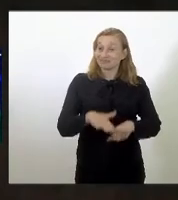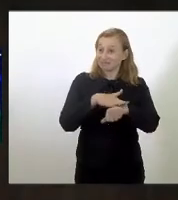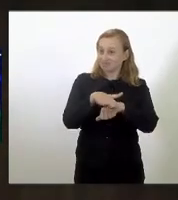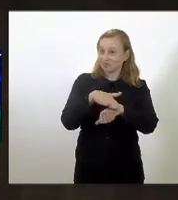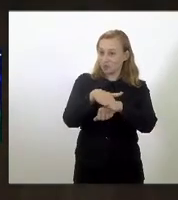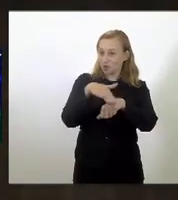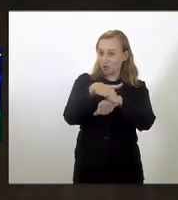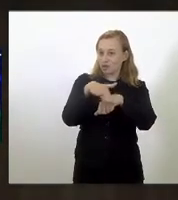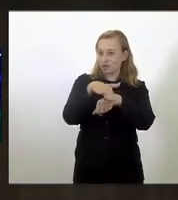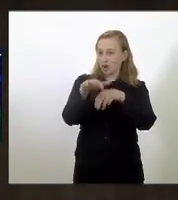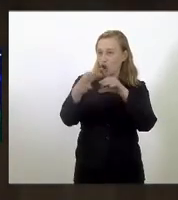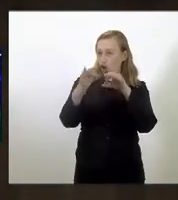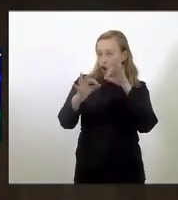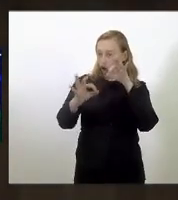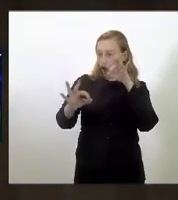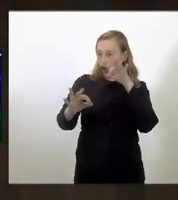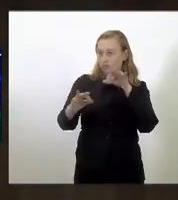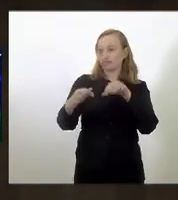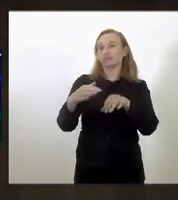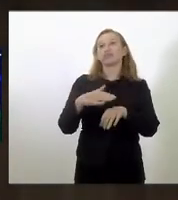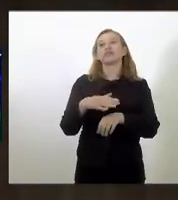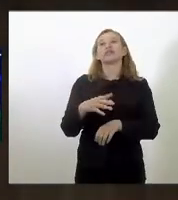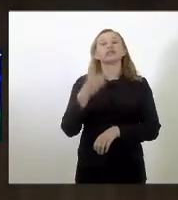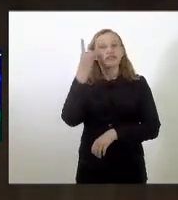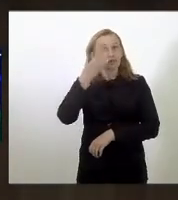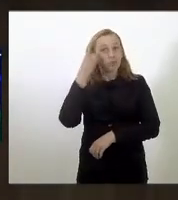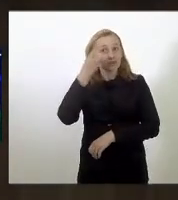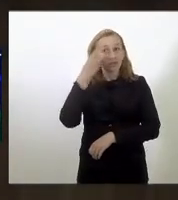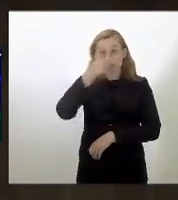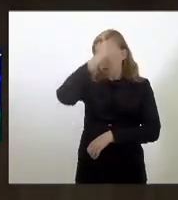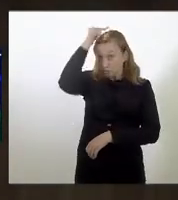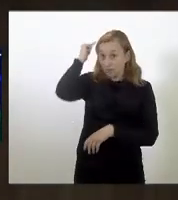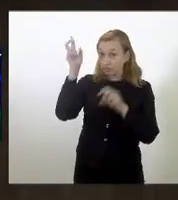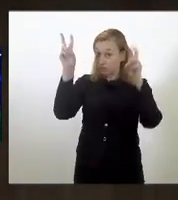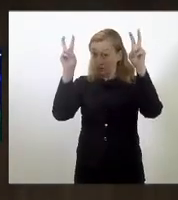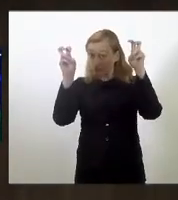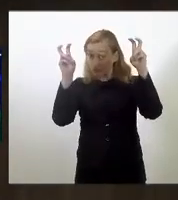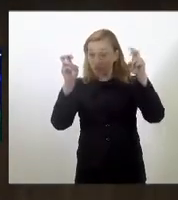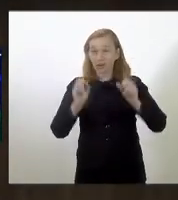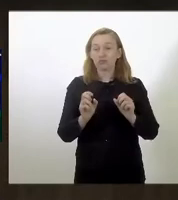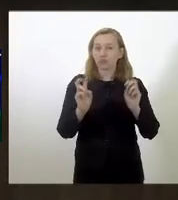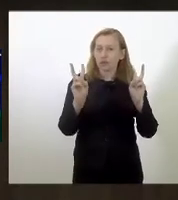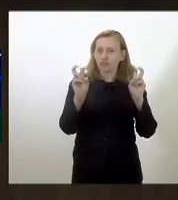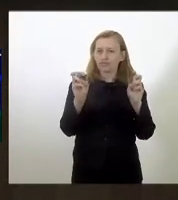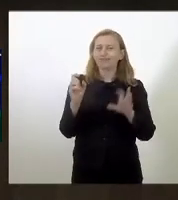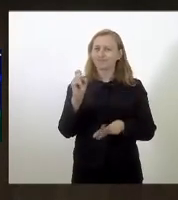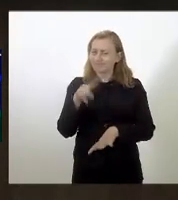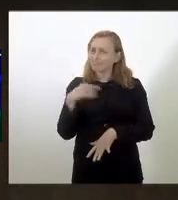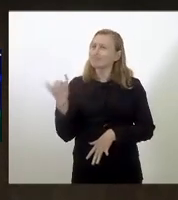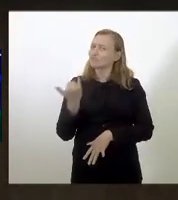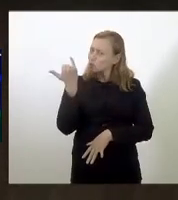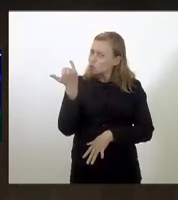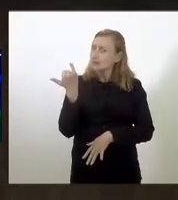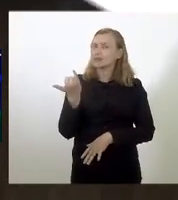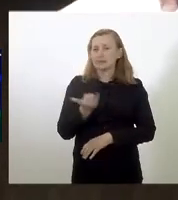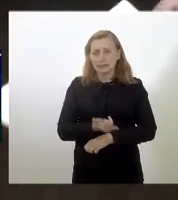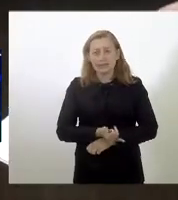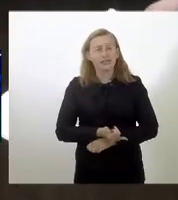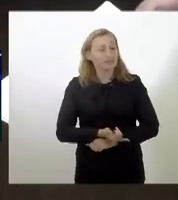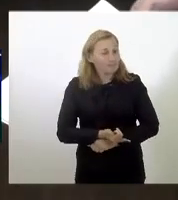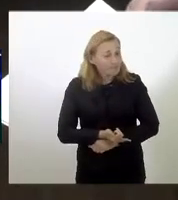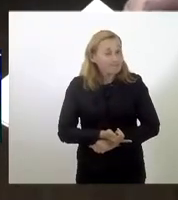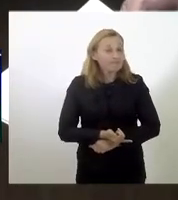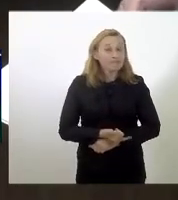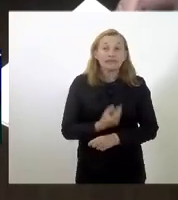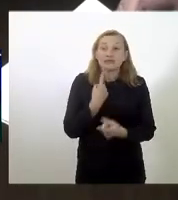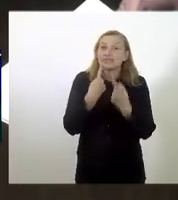quer dizer, conversei um pouco com o deputado Luiz Paulo sobre o tema. A matéria é importante, trata sobre a questão dos pescados. Há